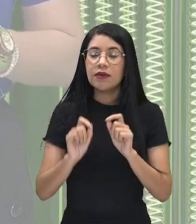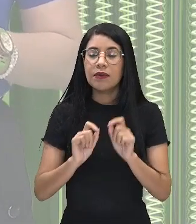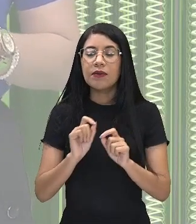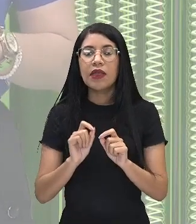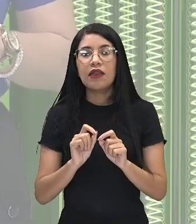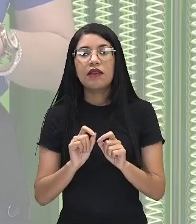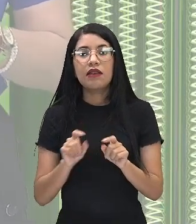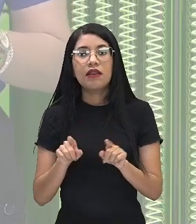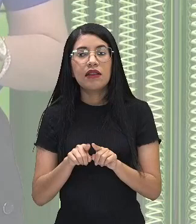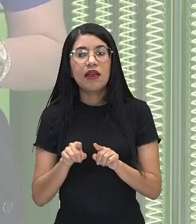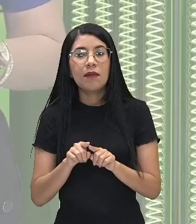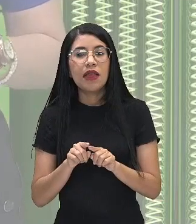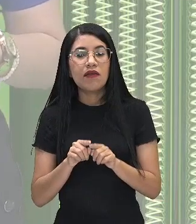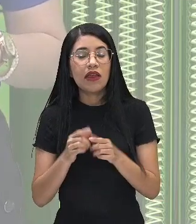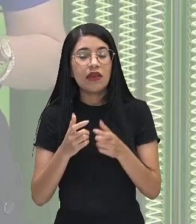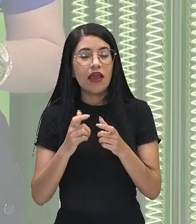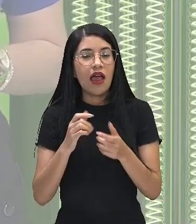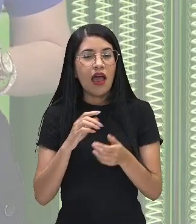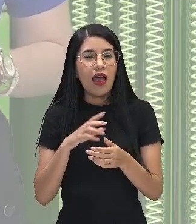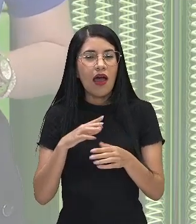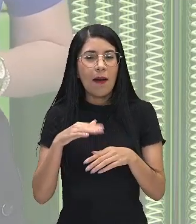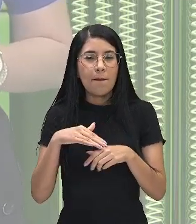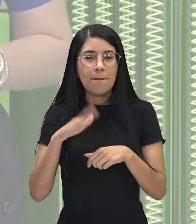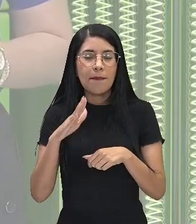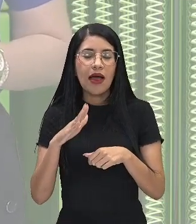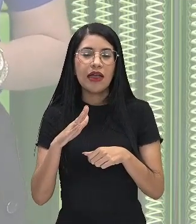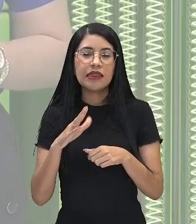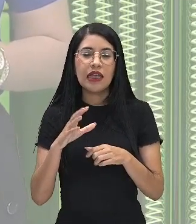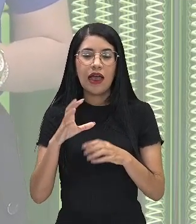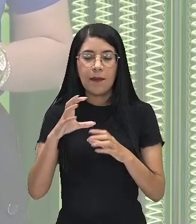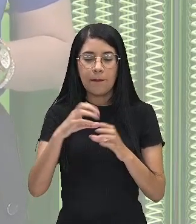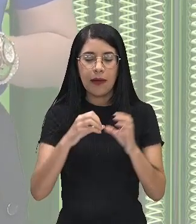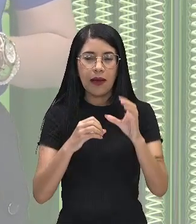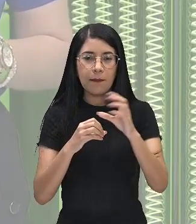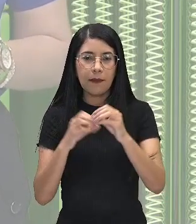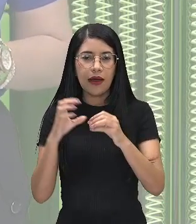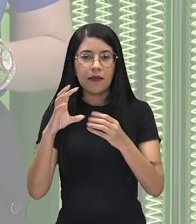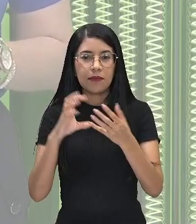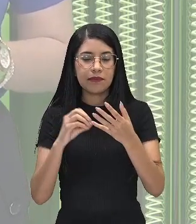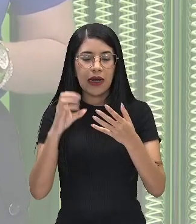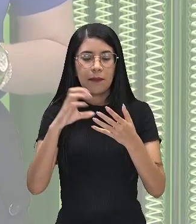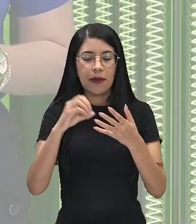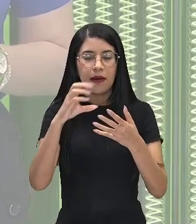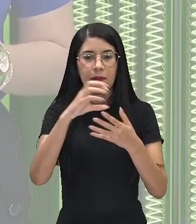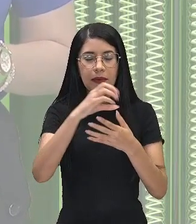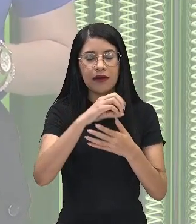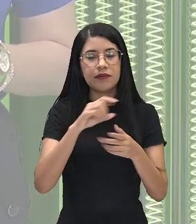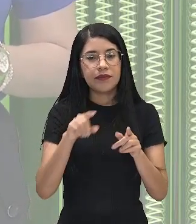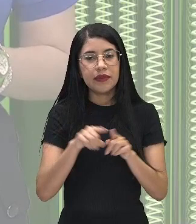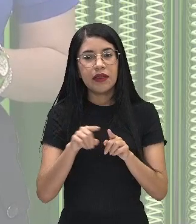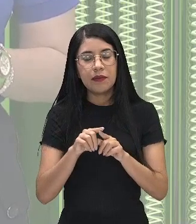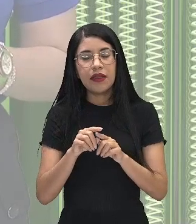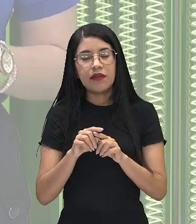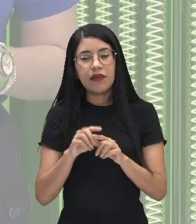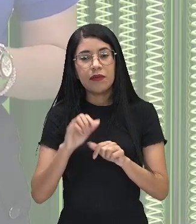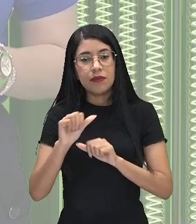uma intensidade aí nessa cadeia alimentar, certo? E também a gente tem uma